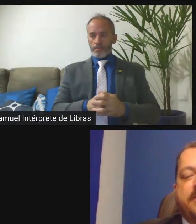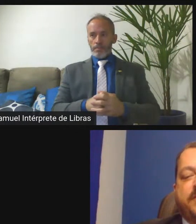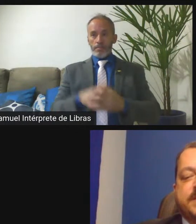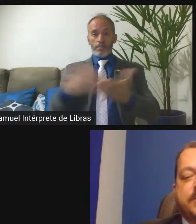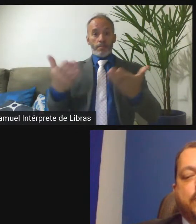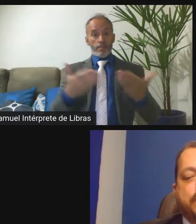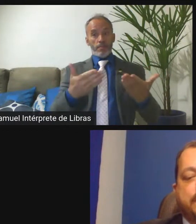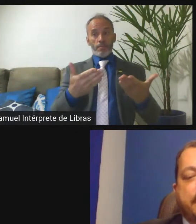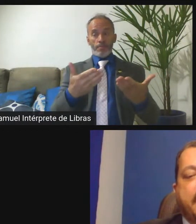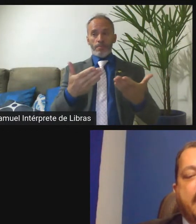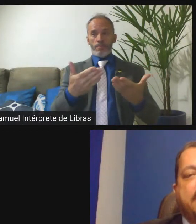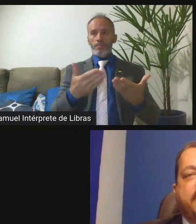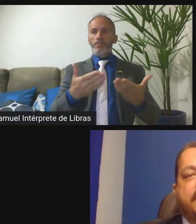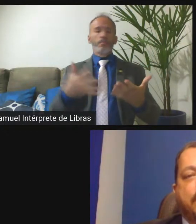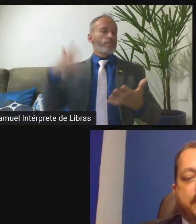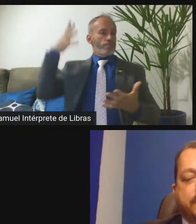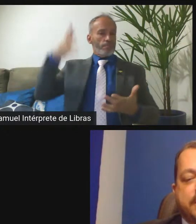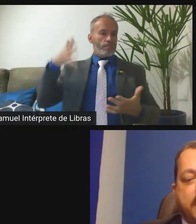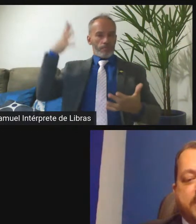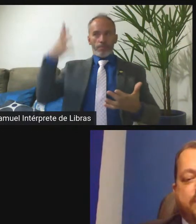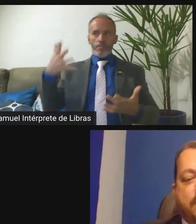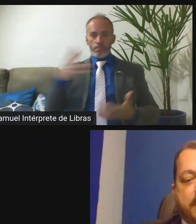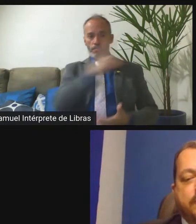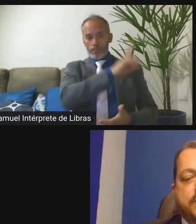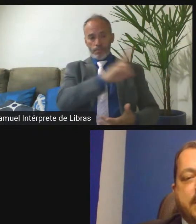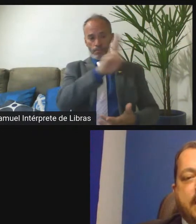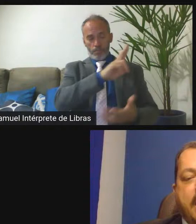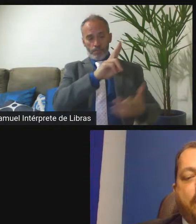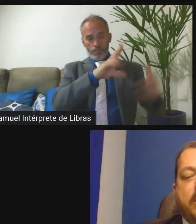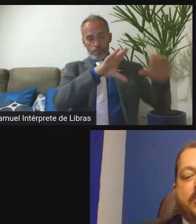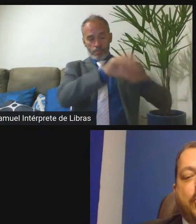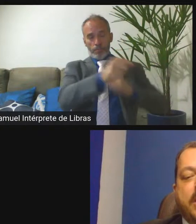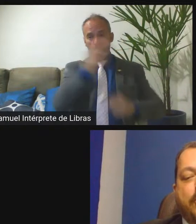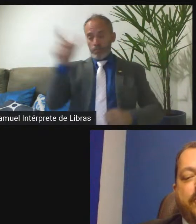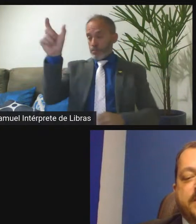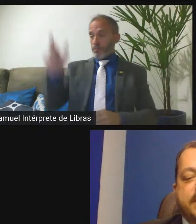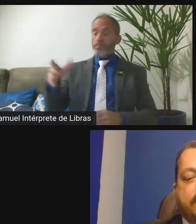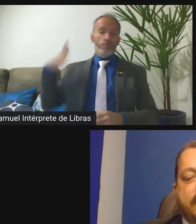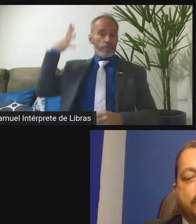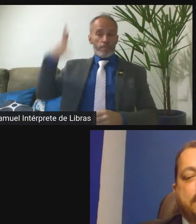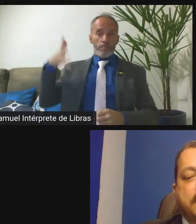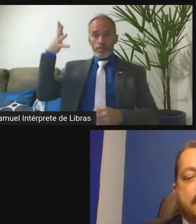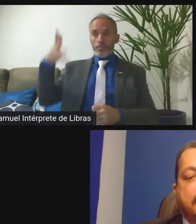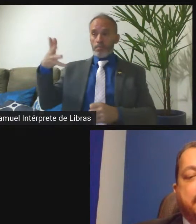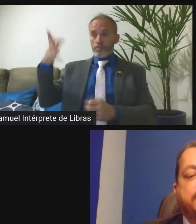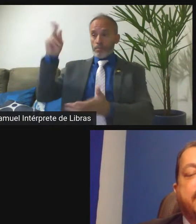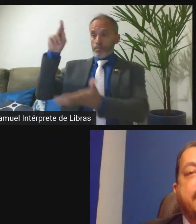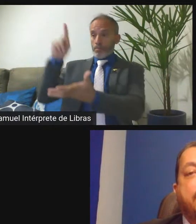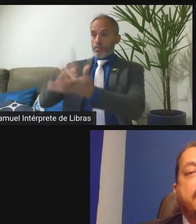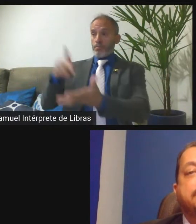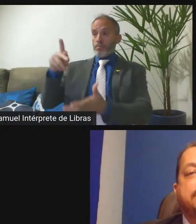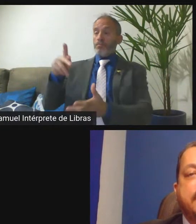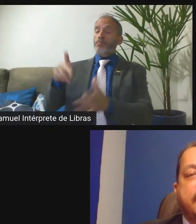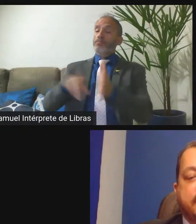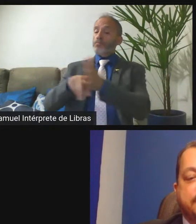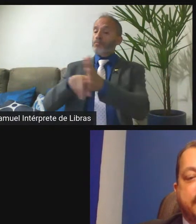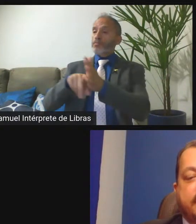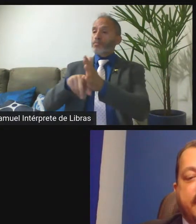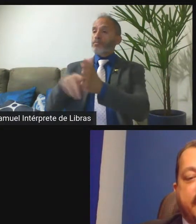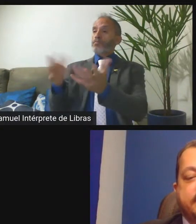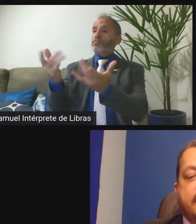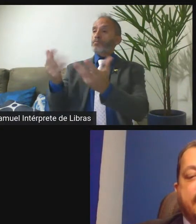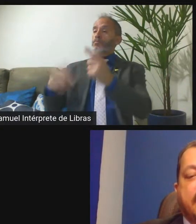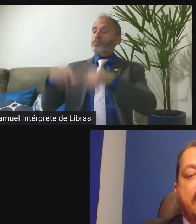Convidamos para fazer o uso da palavra em nome dos demais formandos a oradora oficial da turma, bacharel em Engenharia